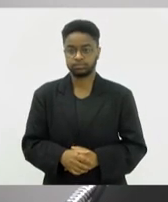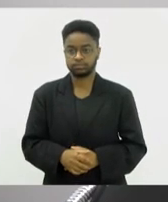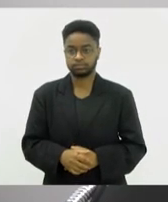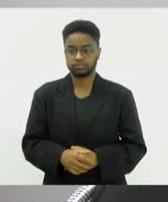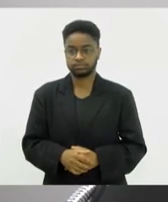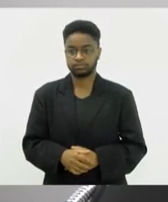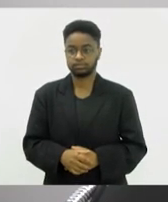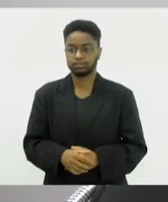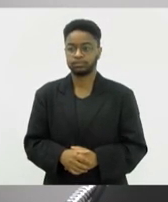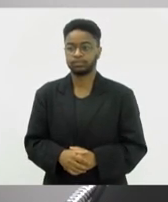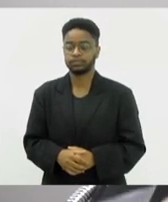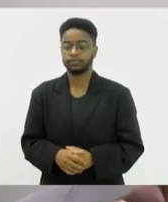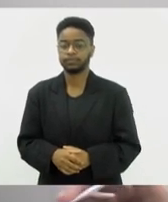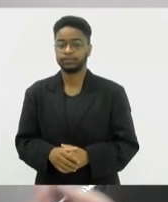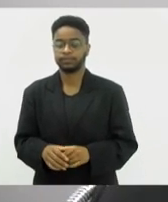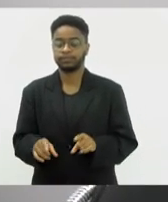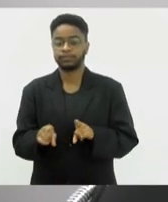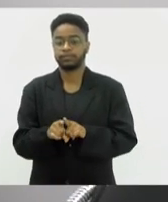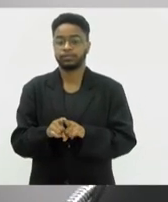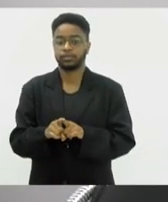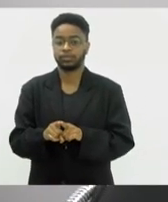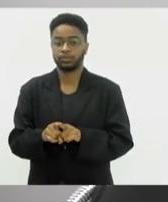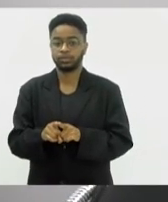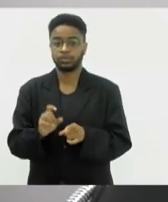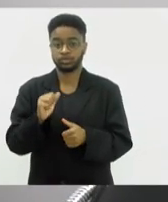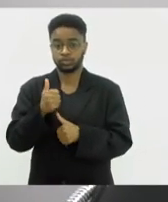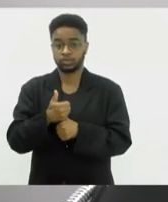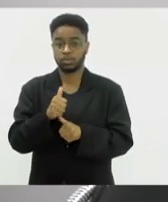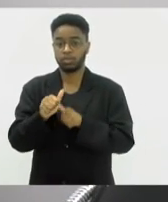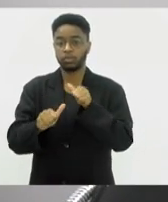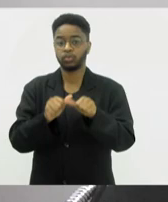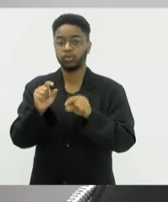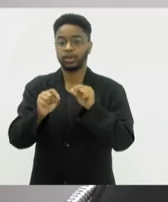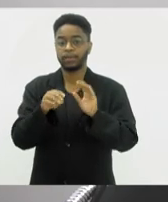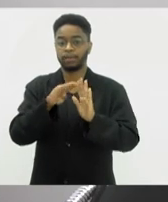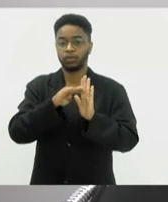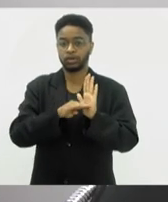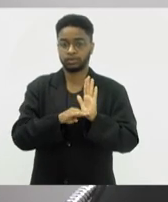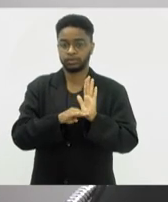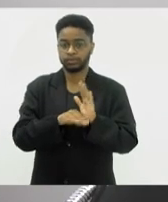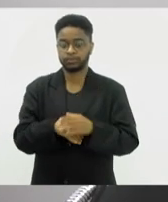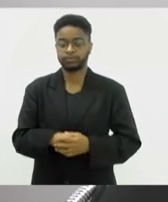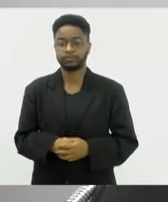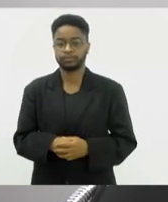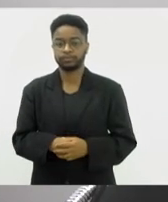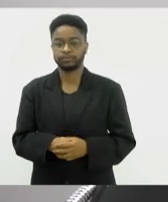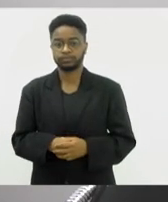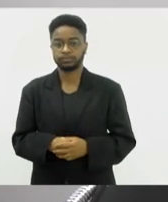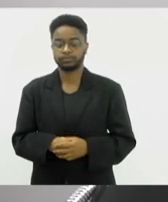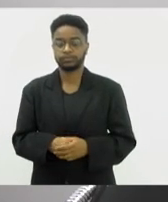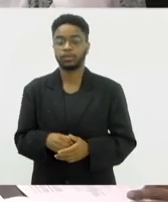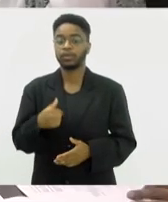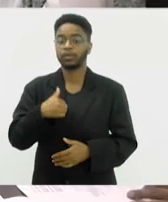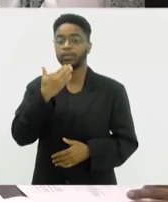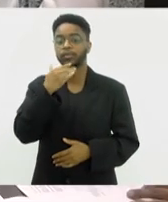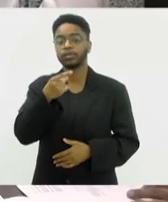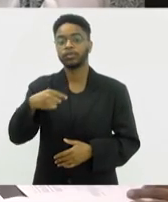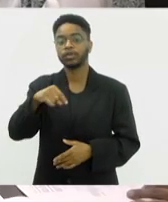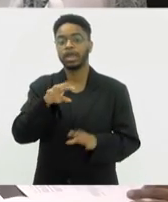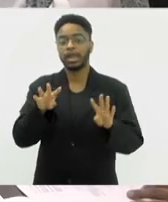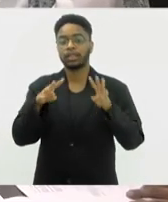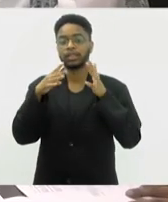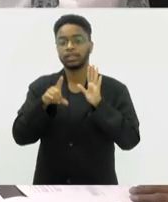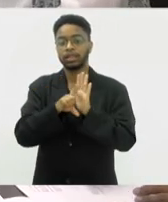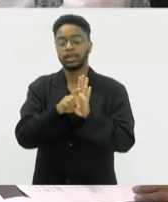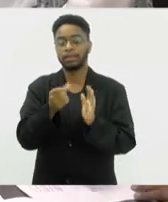está sendo transformada no substitutivo em programa. É, presidente, eu chamo a atenção aqui da lei